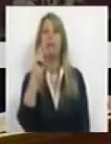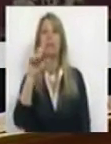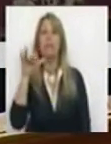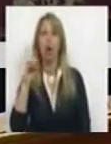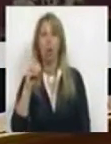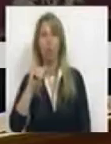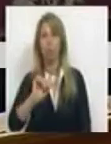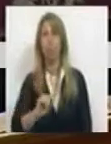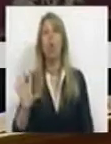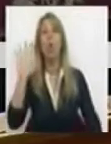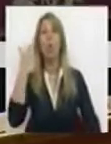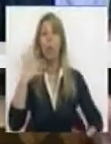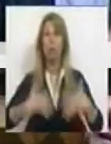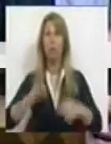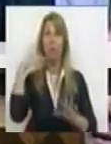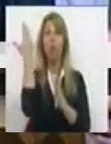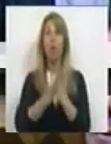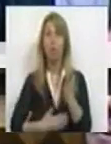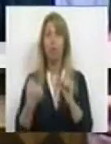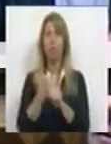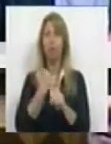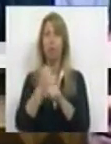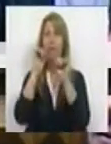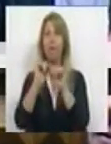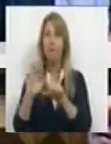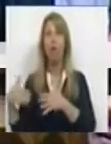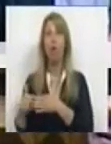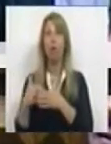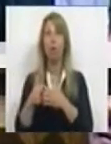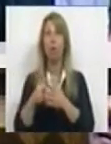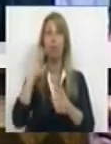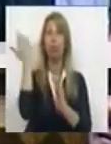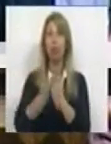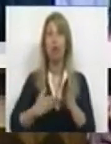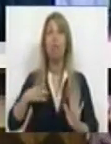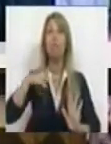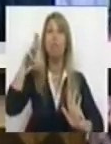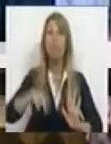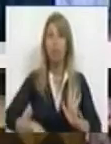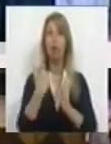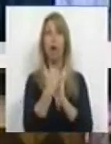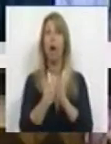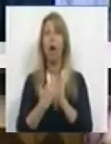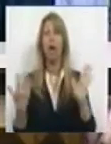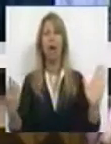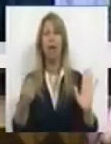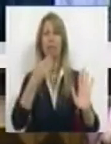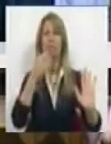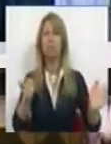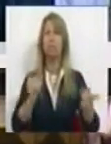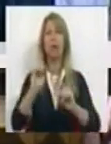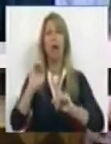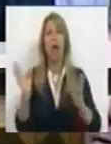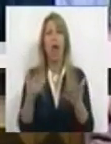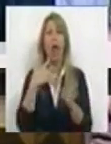quando o Tribunal Constitucional e o seu papel no ordenamento constitucional português era apresentado como uma excrescência, como